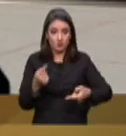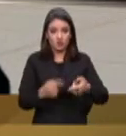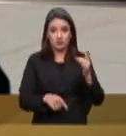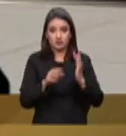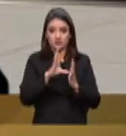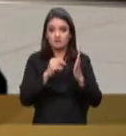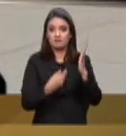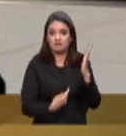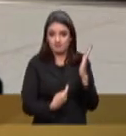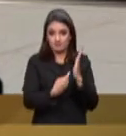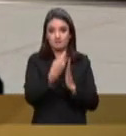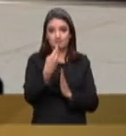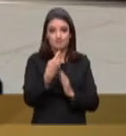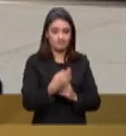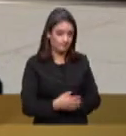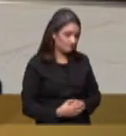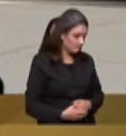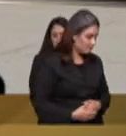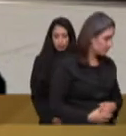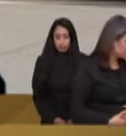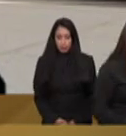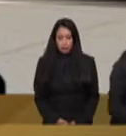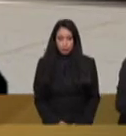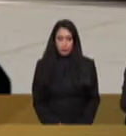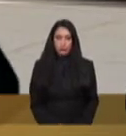de impugnação nesta ação direta.